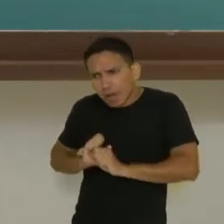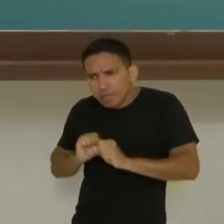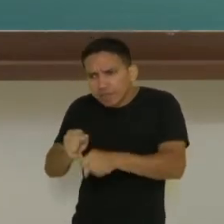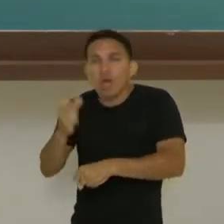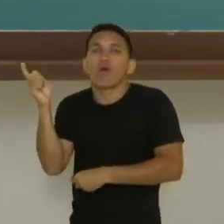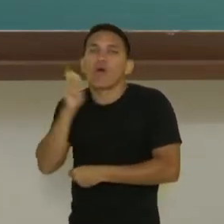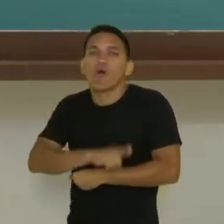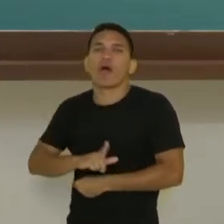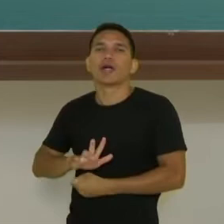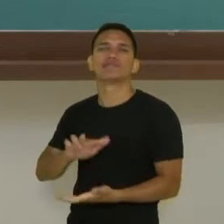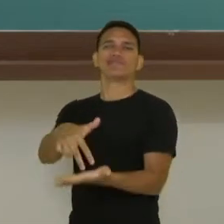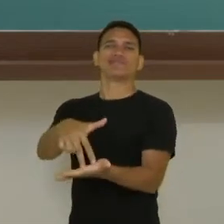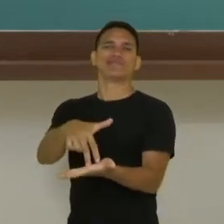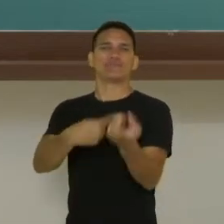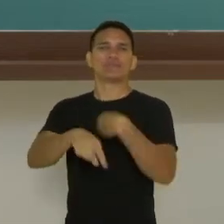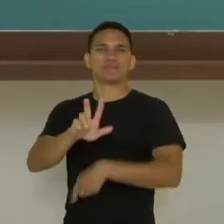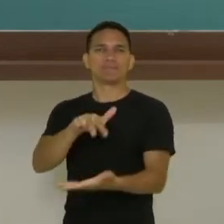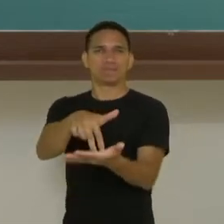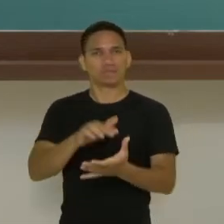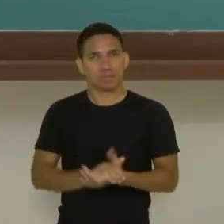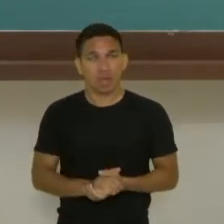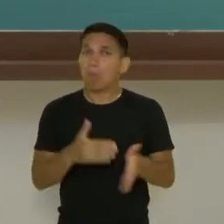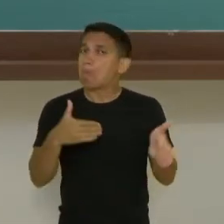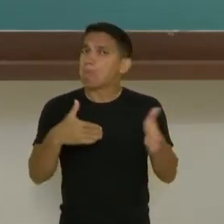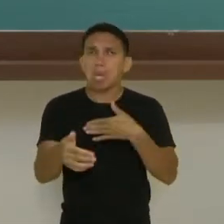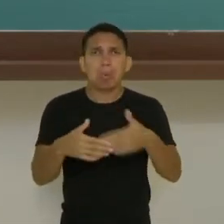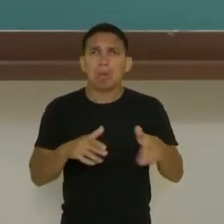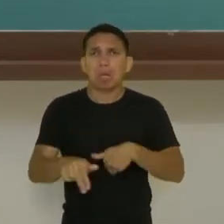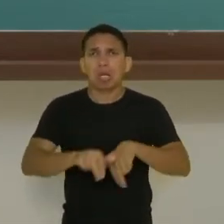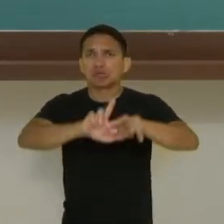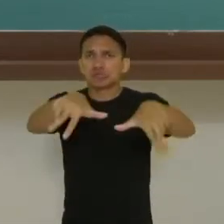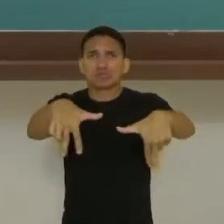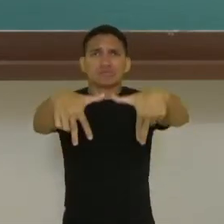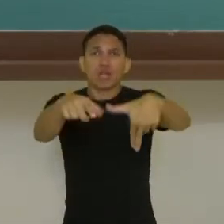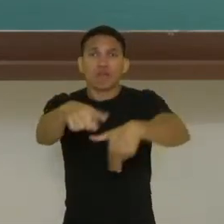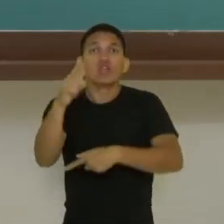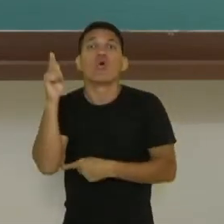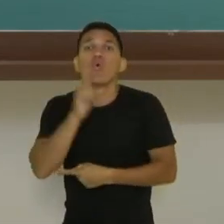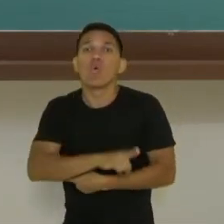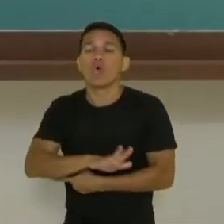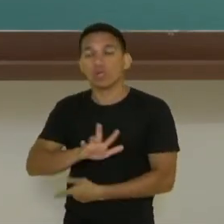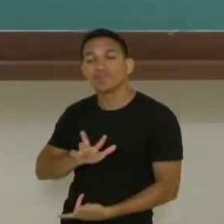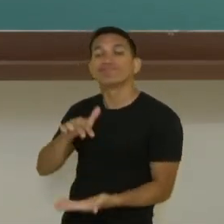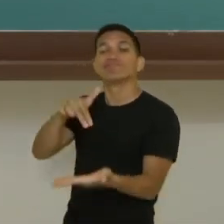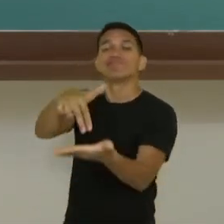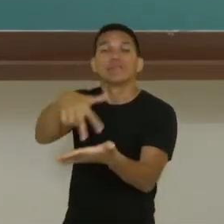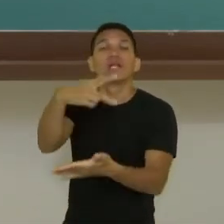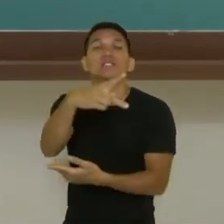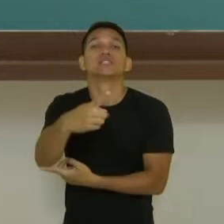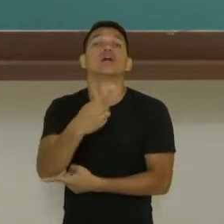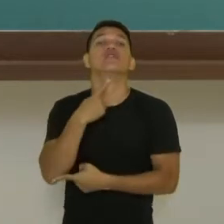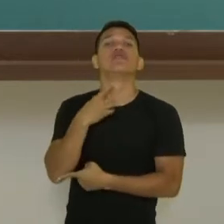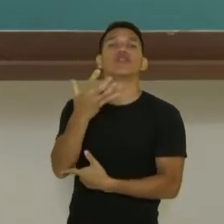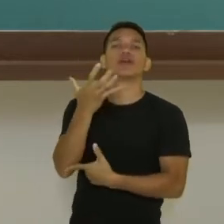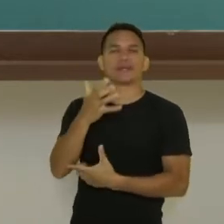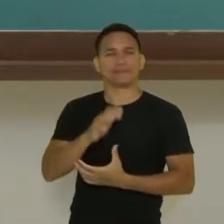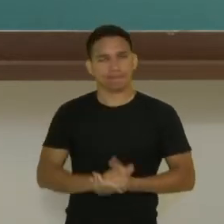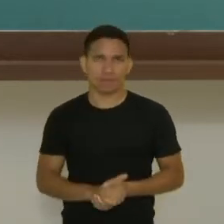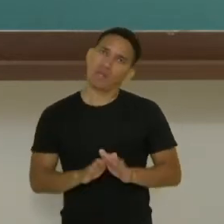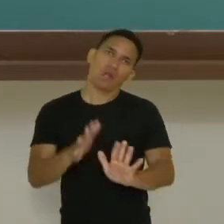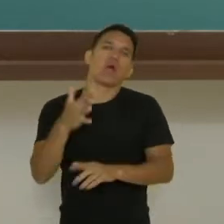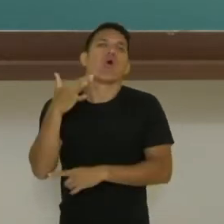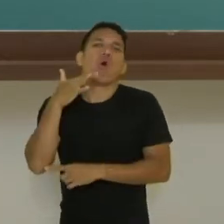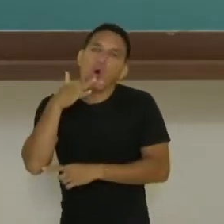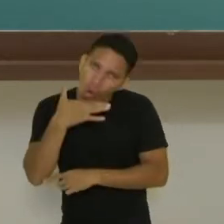isso, tá? Então, independente de gênero, você consegue ocupar a posição que você almejar.